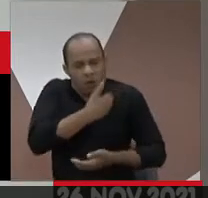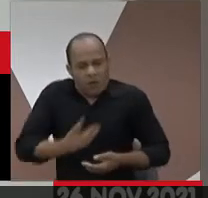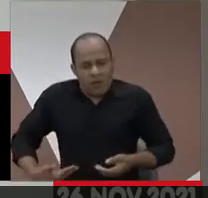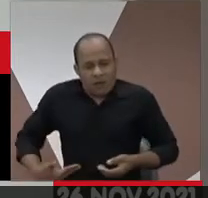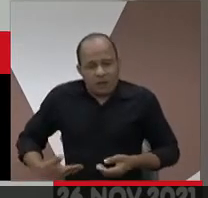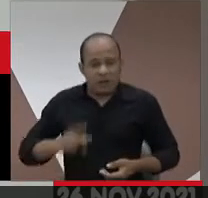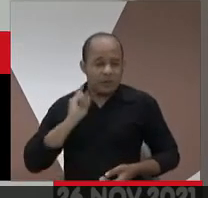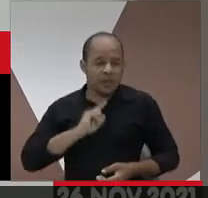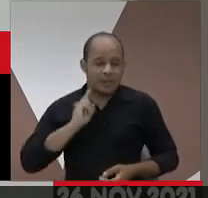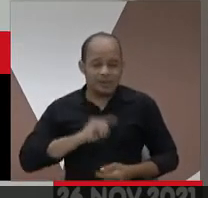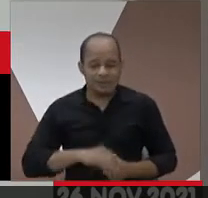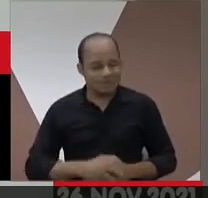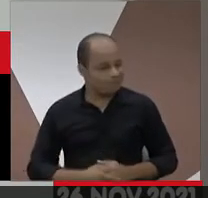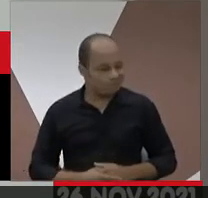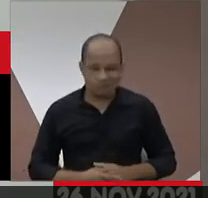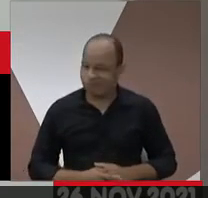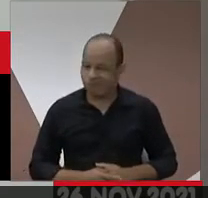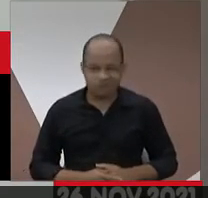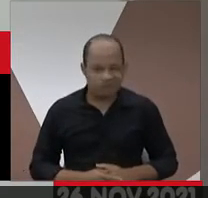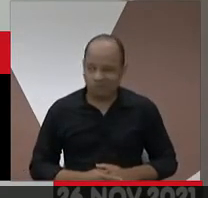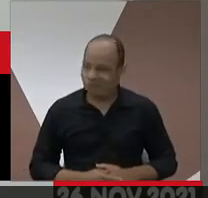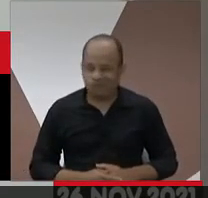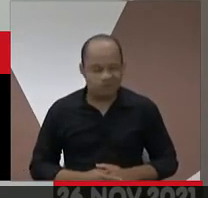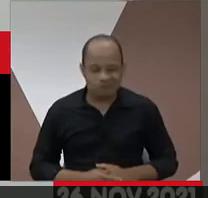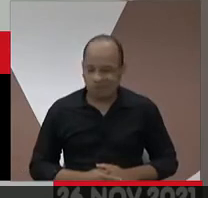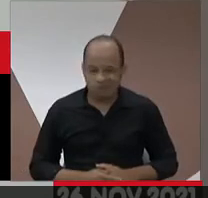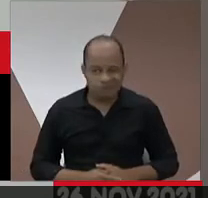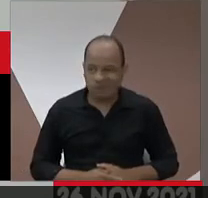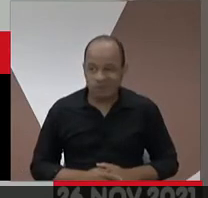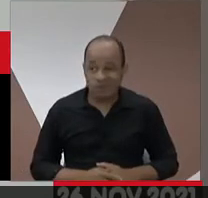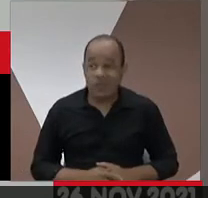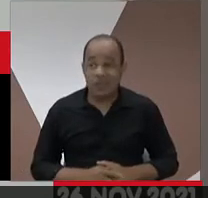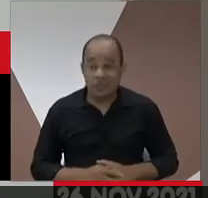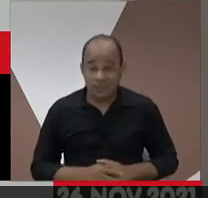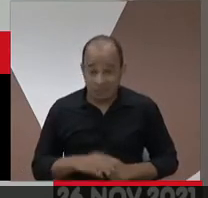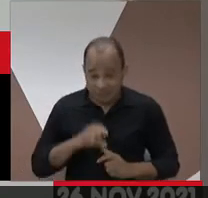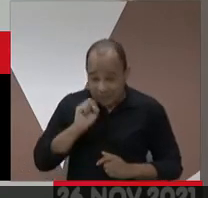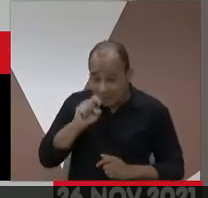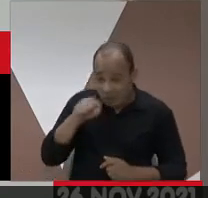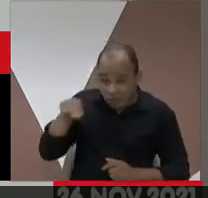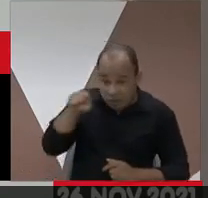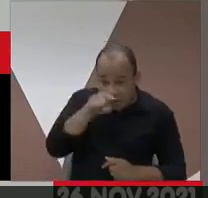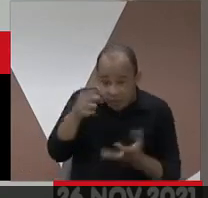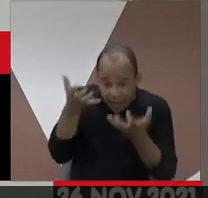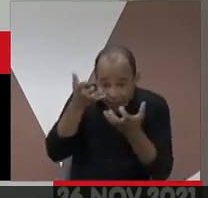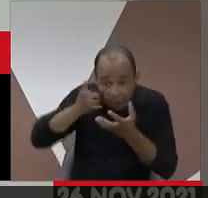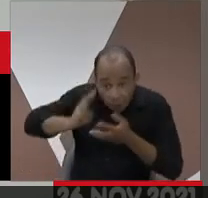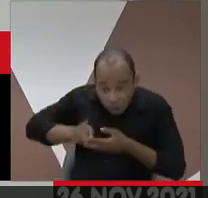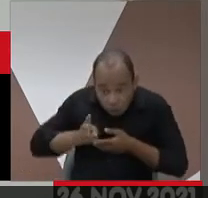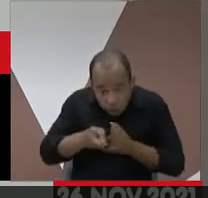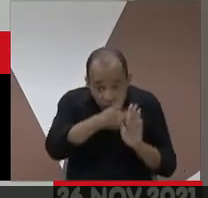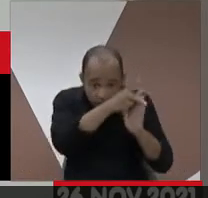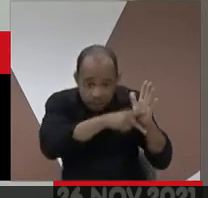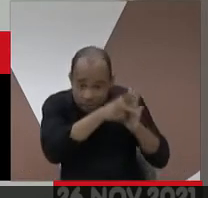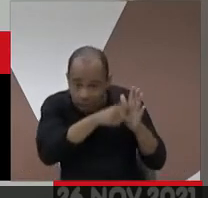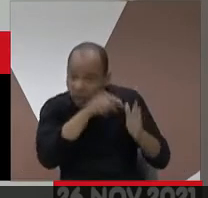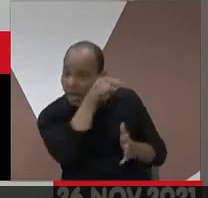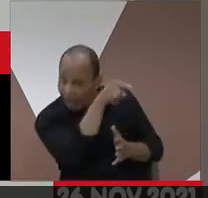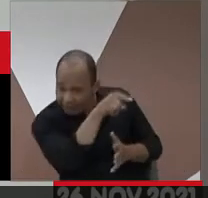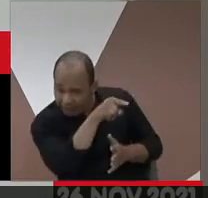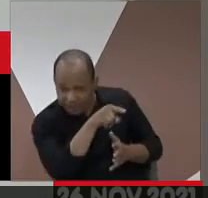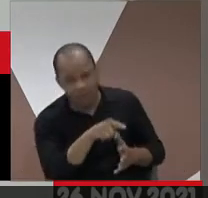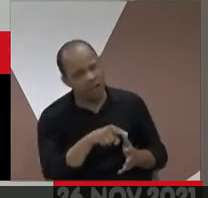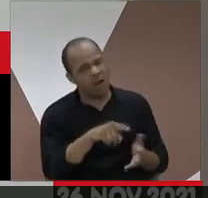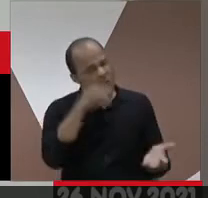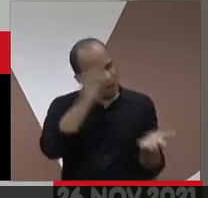mais. Então, eu encerro dizendo o seguinte, se vocês tiverem a audácia de continuar com esse projeto desse jeito, com essa desonestidade que vocês